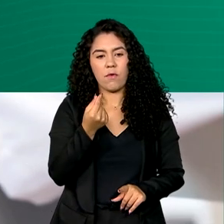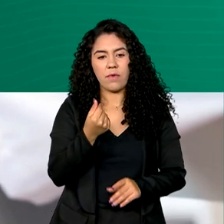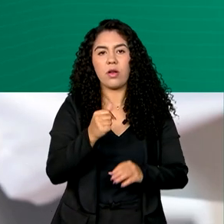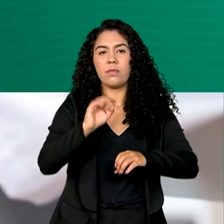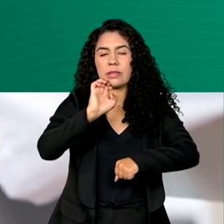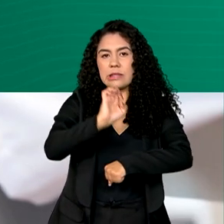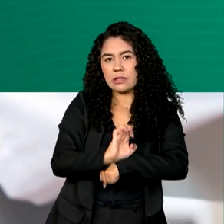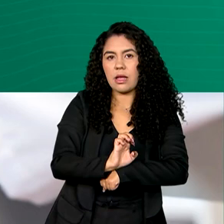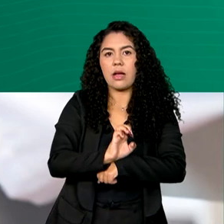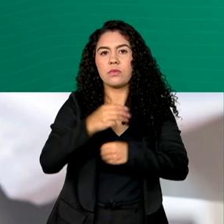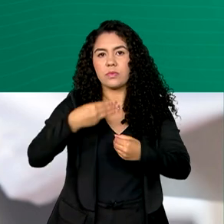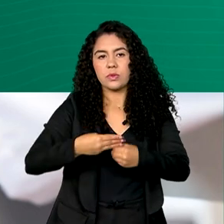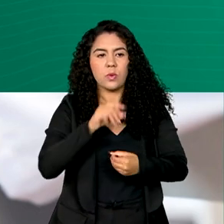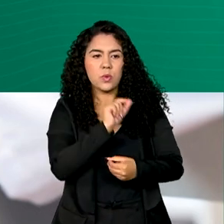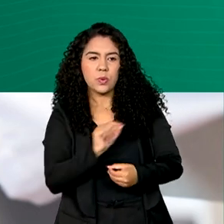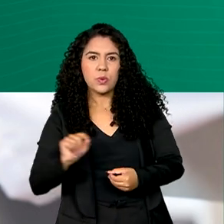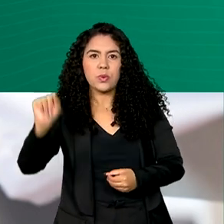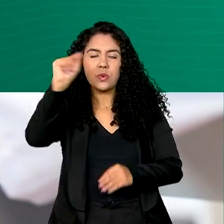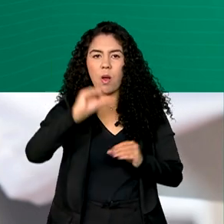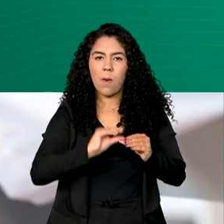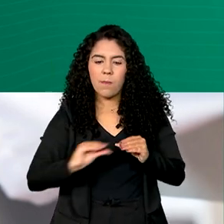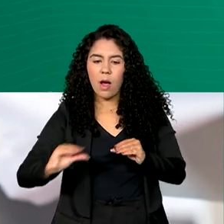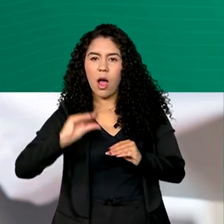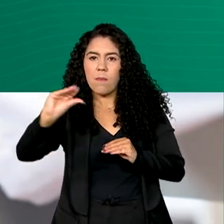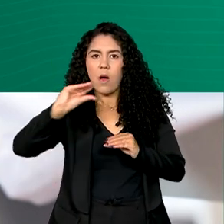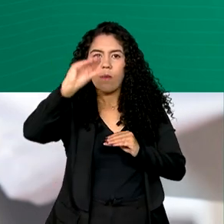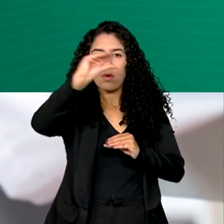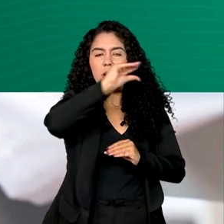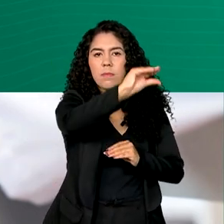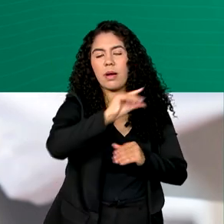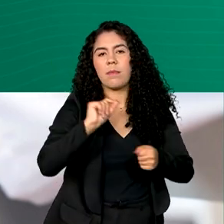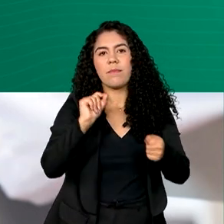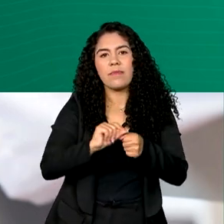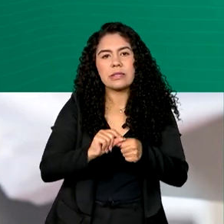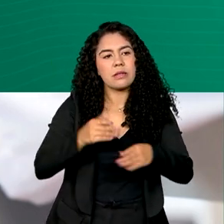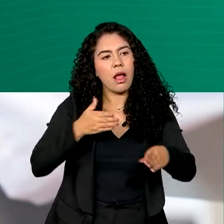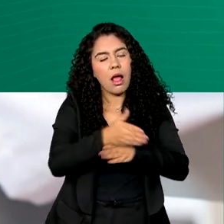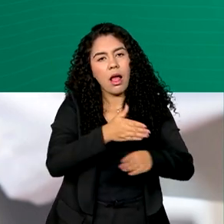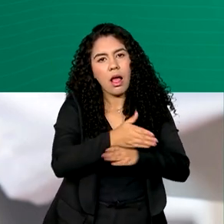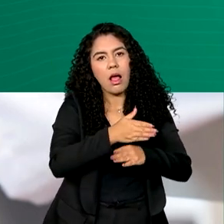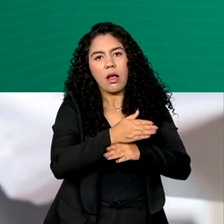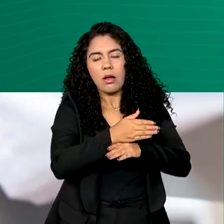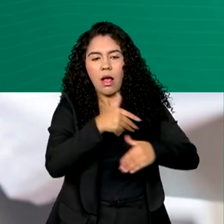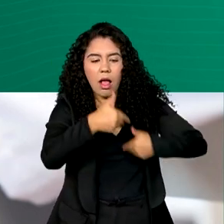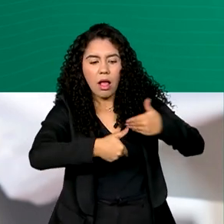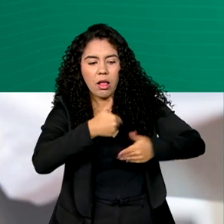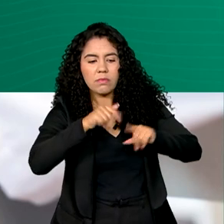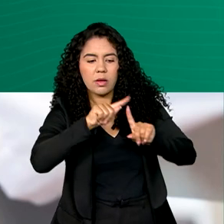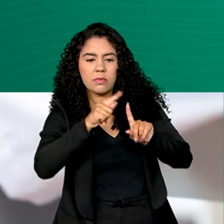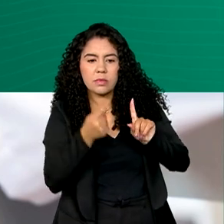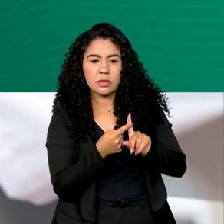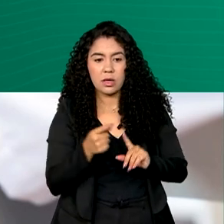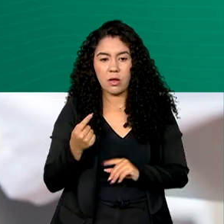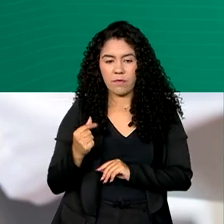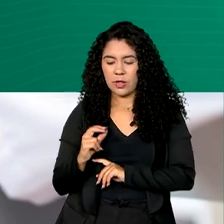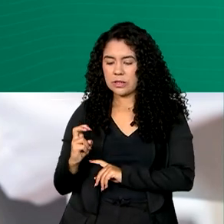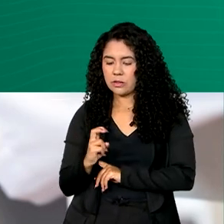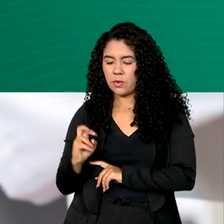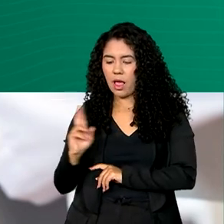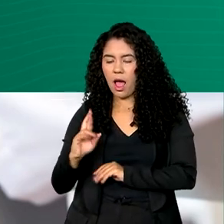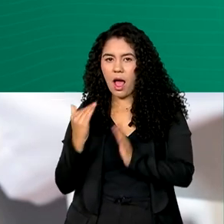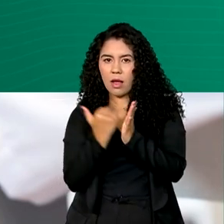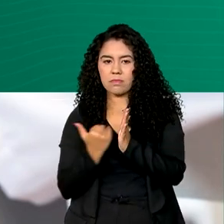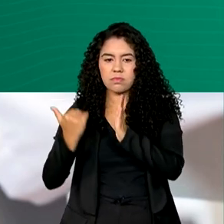estados e municípios realizarem exames pré-natal, de R$ 55,00 para